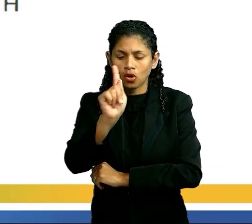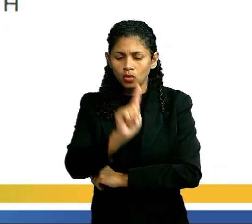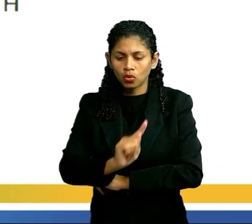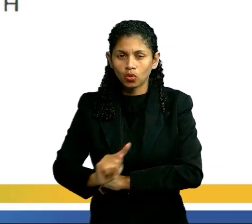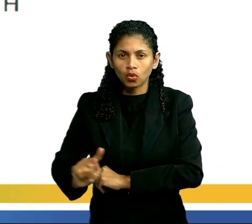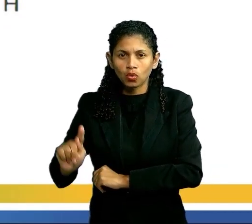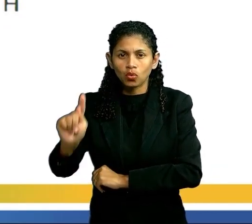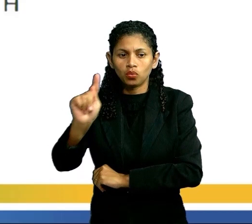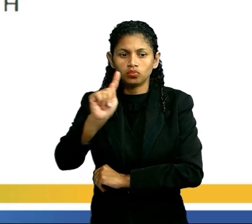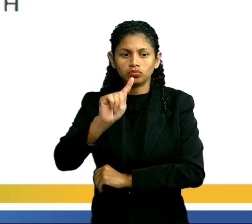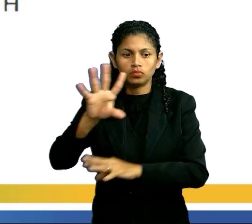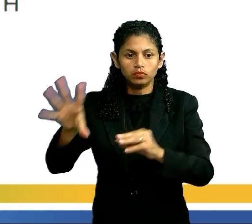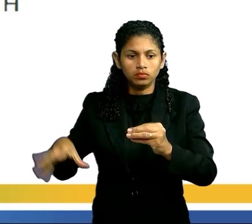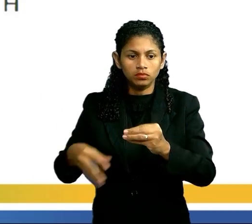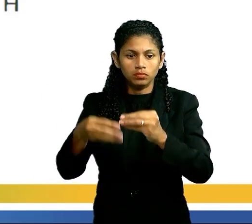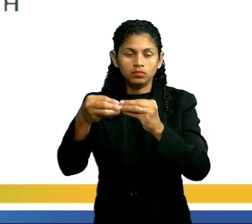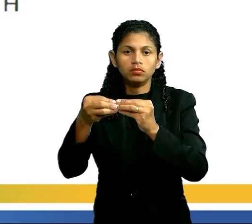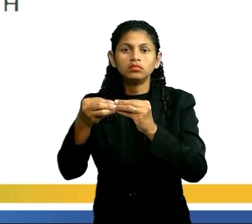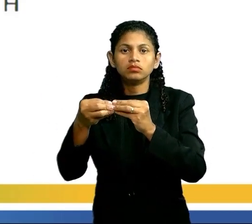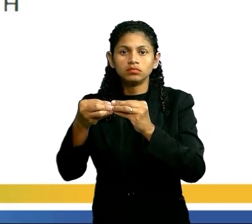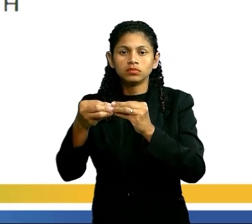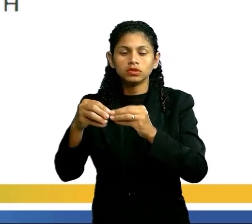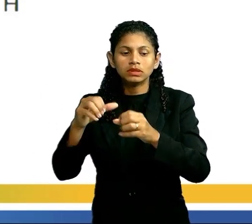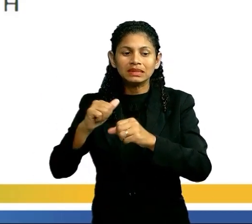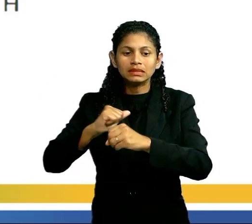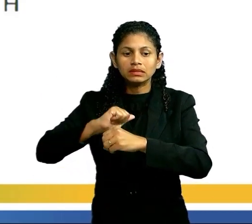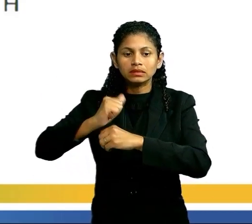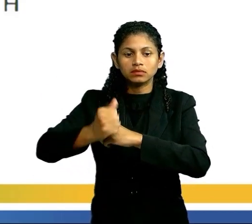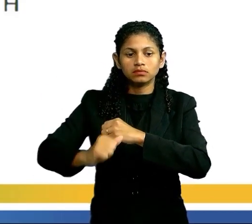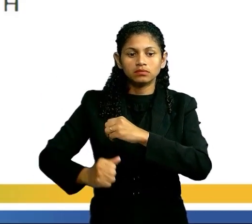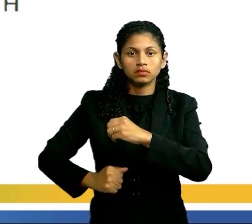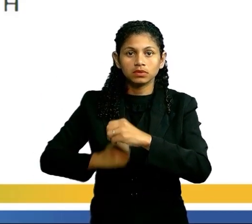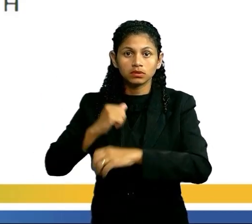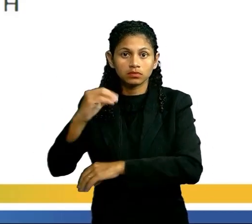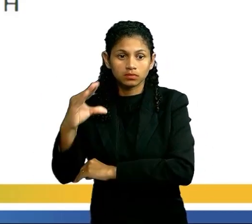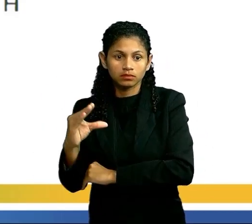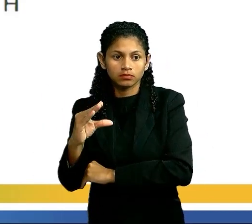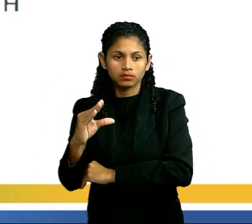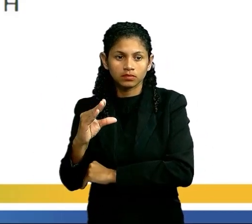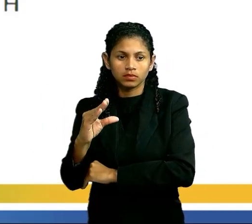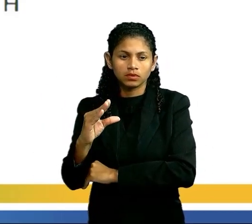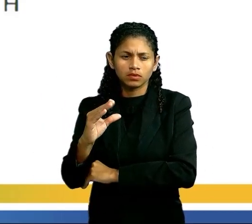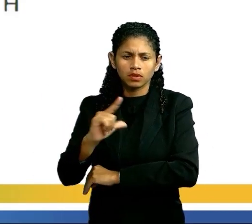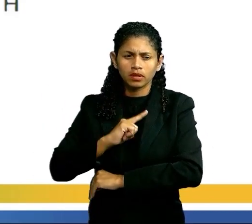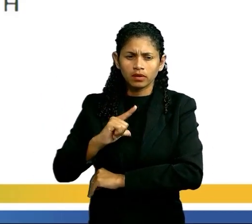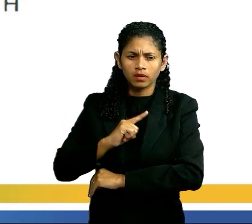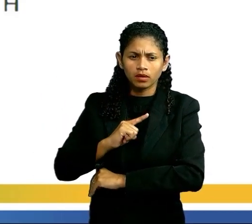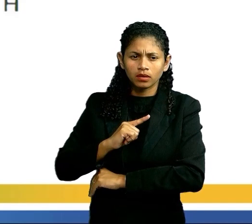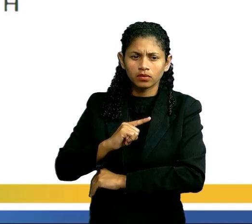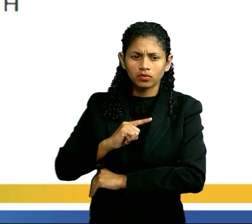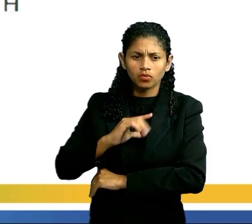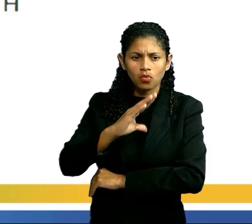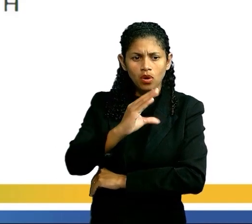ciclo constituído de átomos de carbono. Aqui eu tenho um ciclo, veja que é ciclo e não círculo,